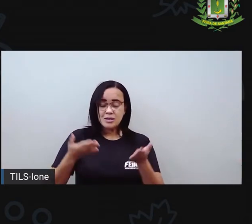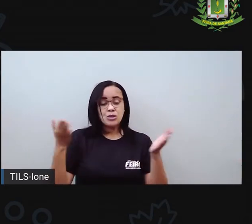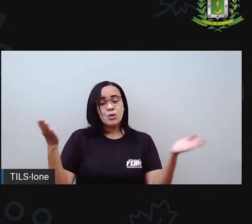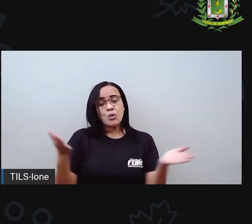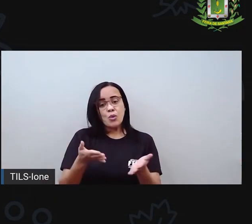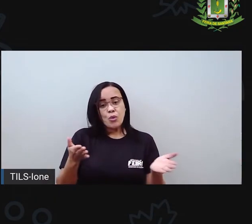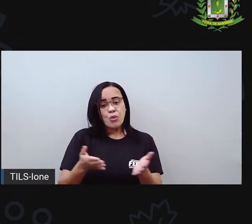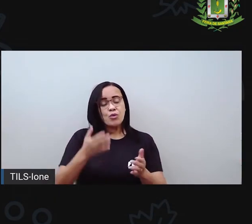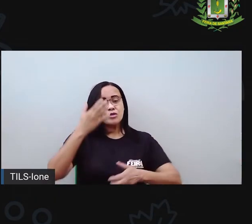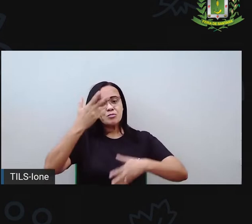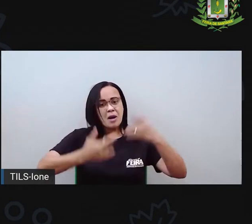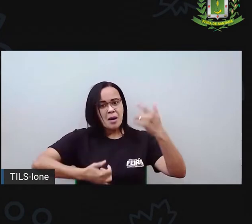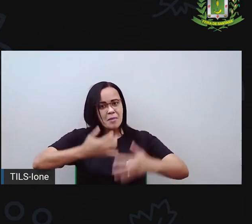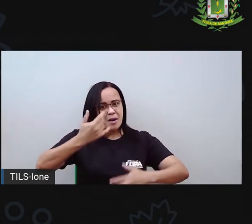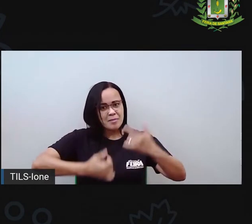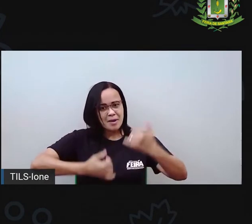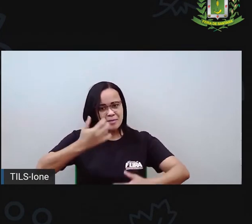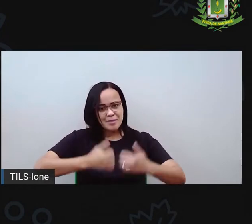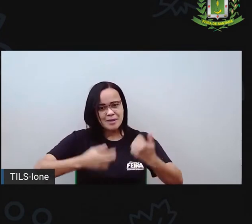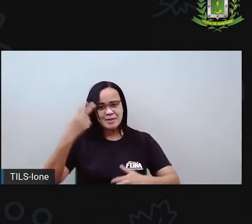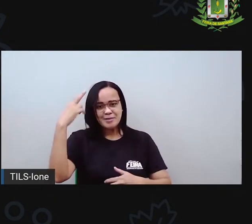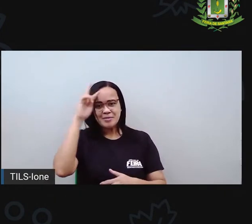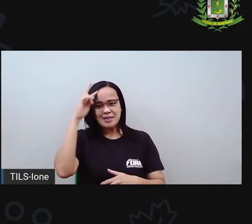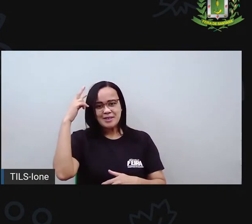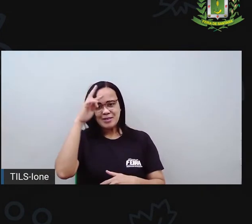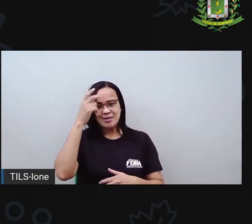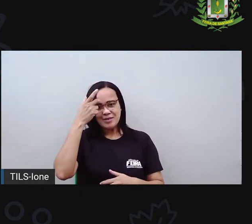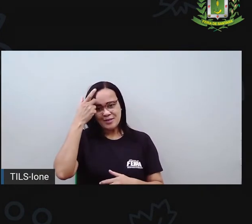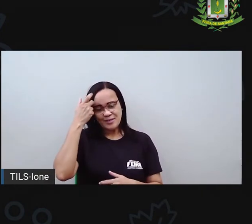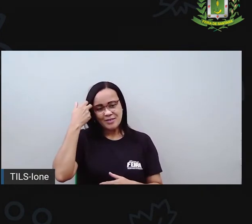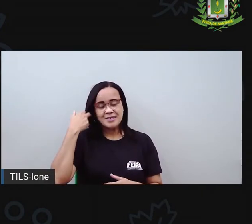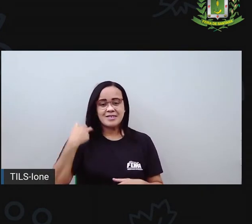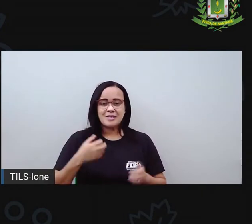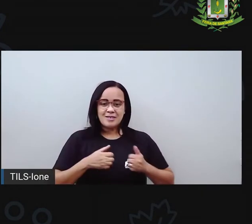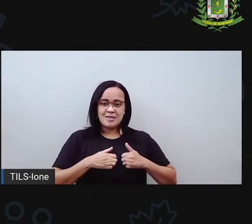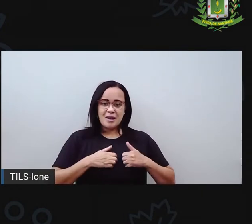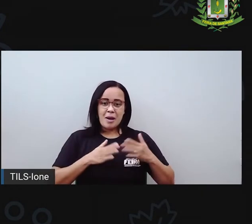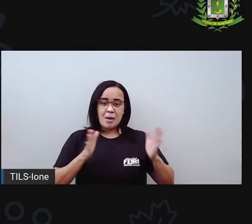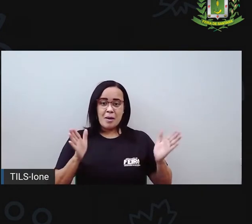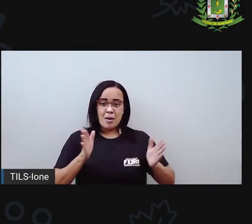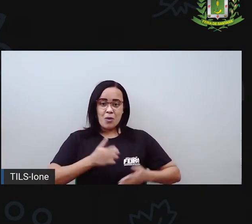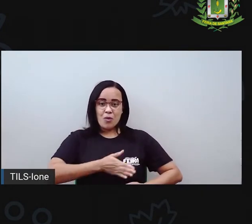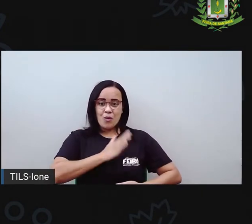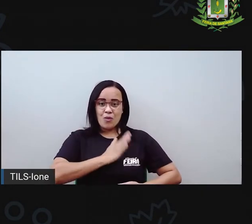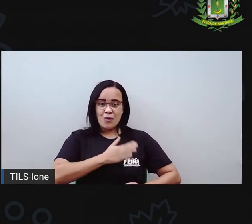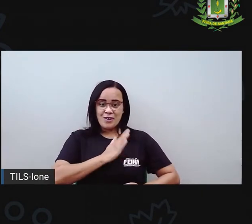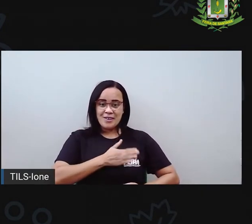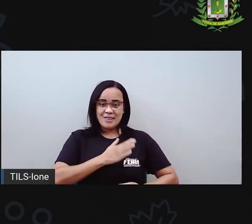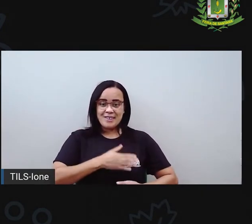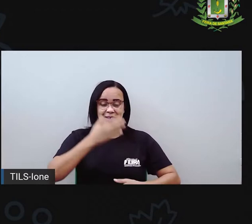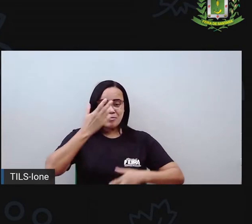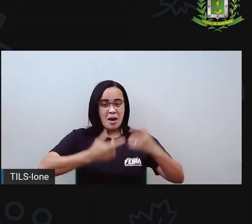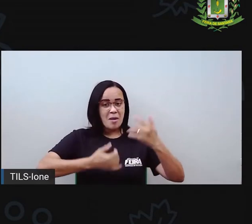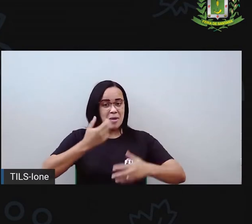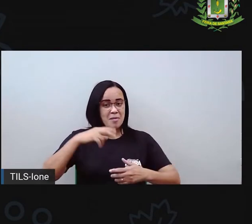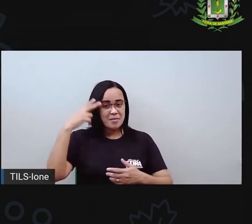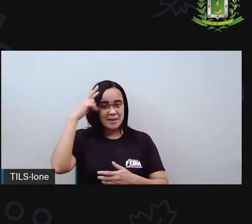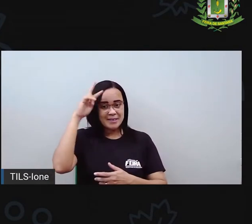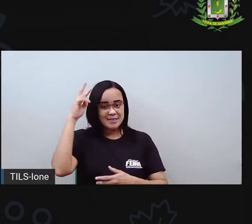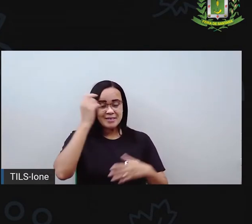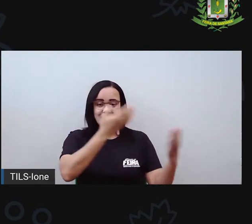para vocês. Então vamos abrir o coração para essa contação. Vamos chamar a